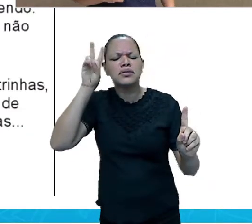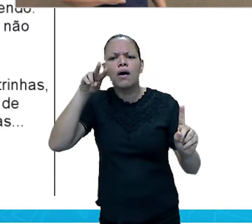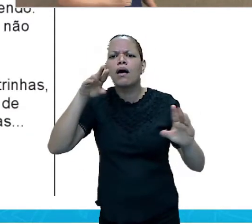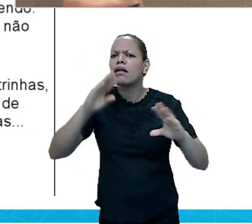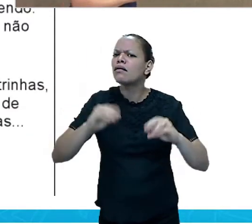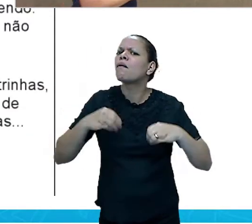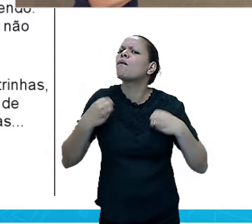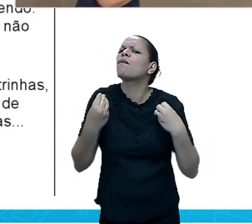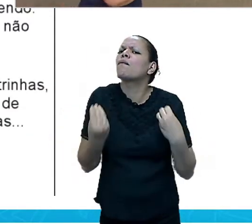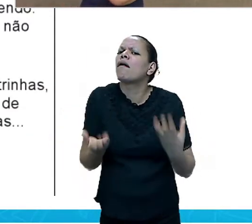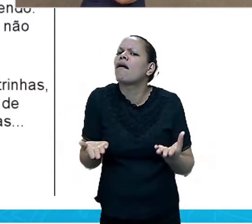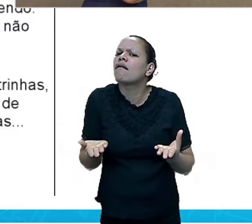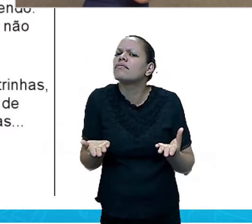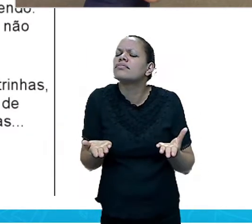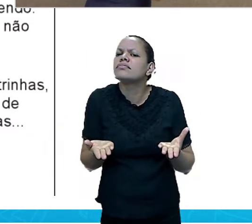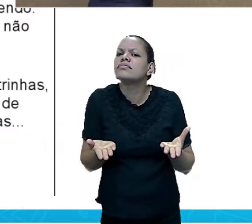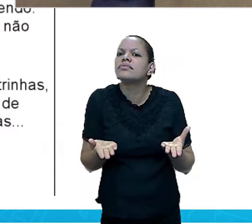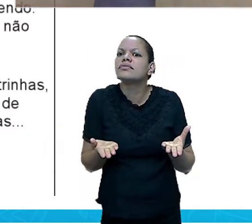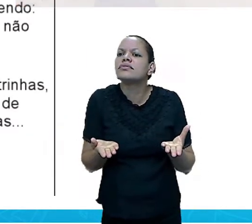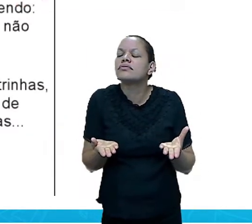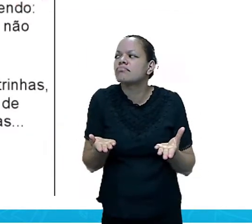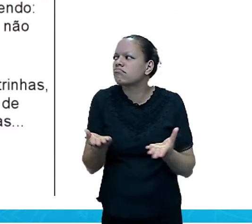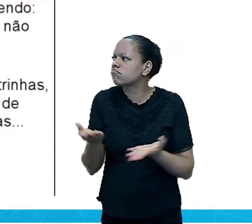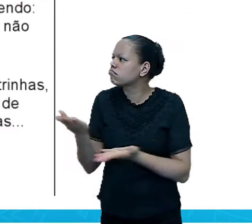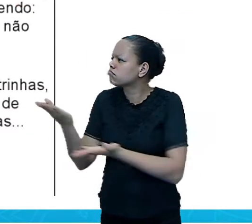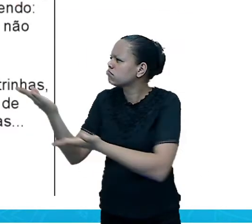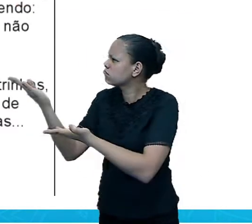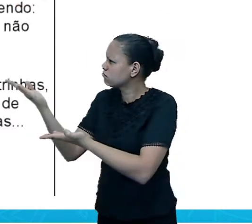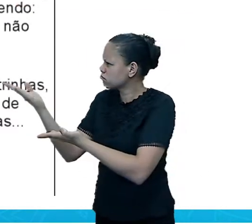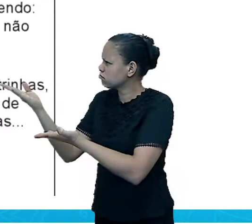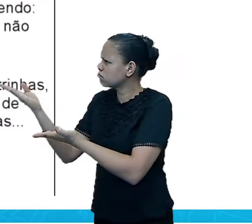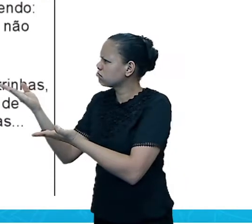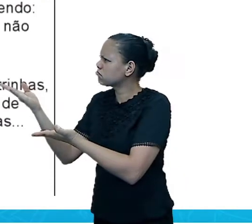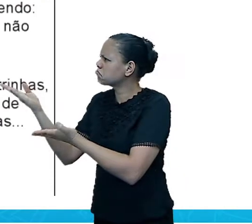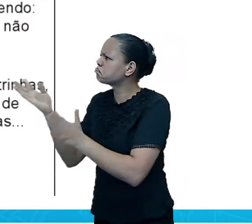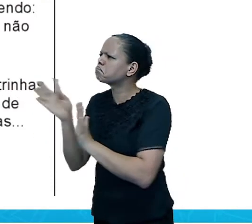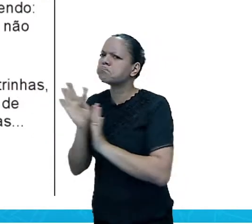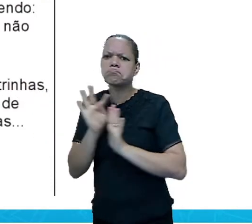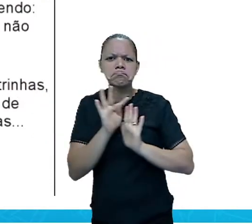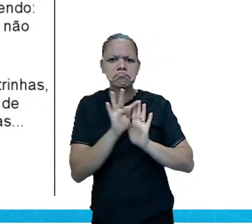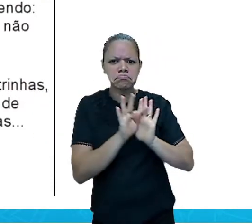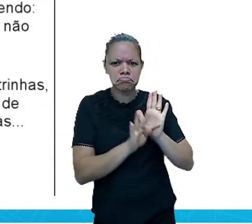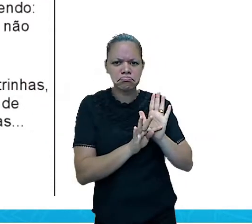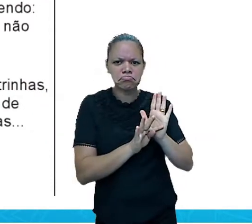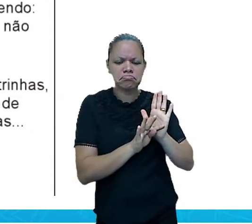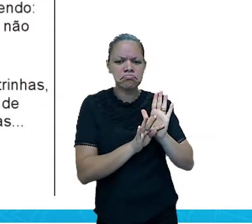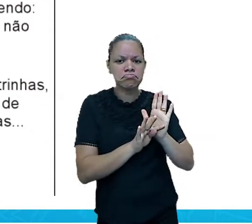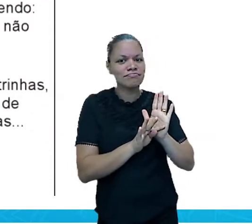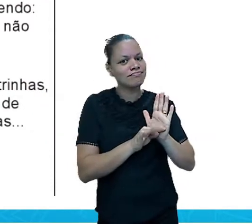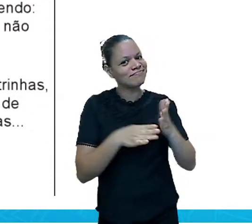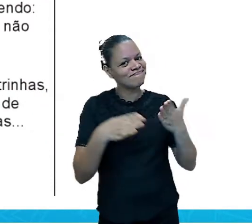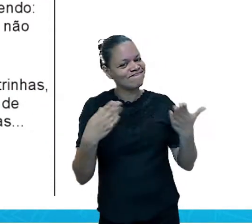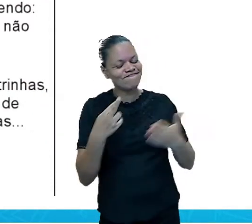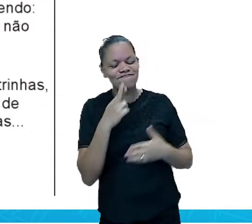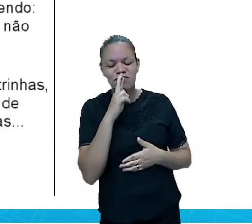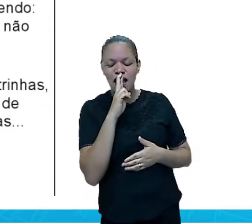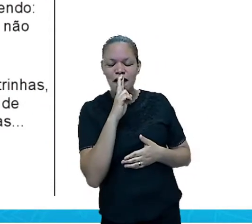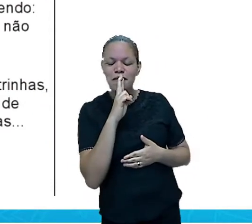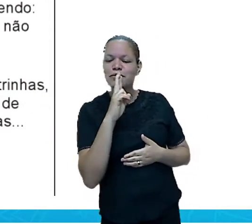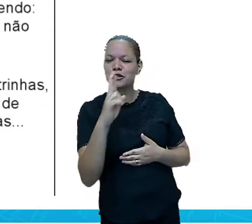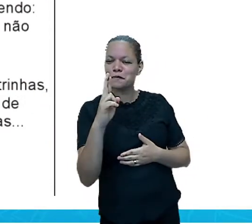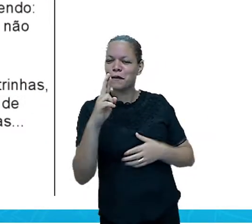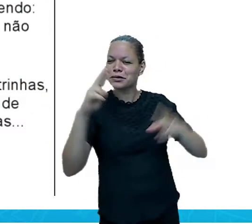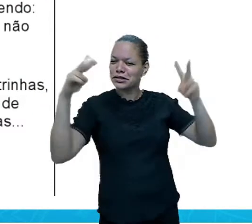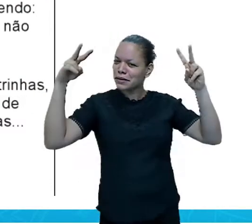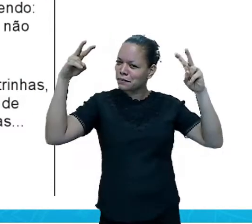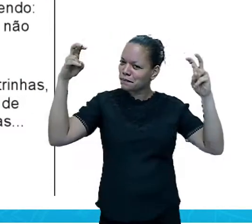no texto, nós temos aqui no título já a resposta